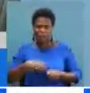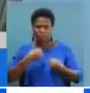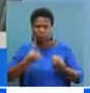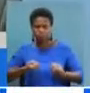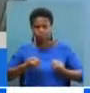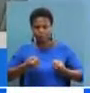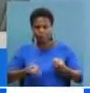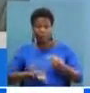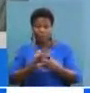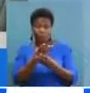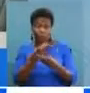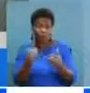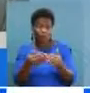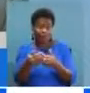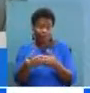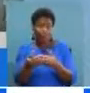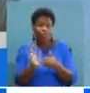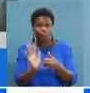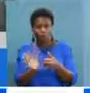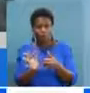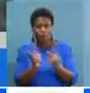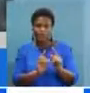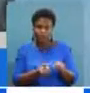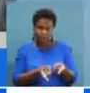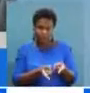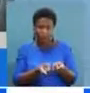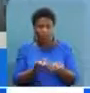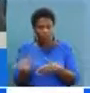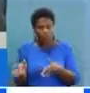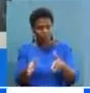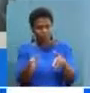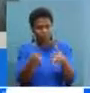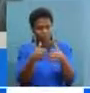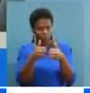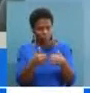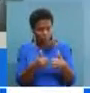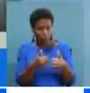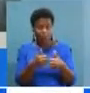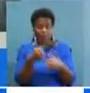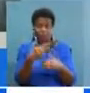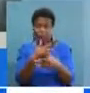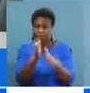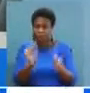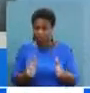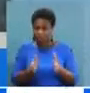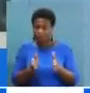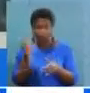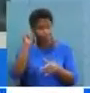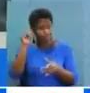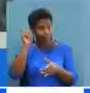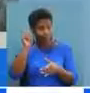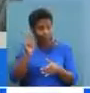vamos encontrar uma solução. Portanto, já iniciamos, estamos no bom caminho. É um setor